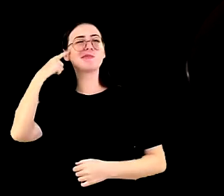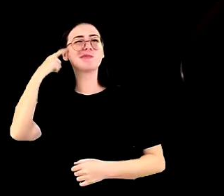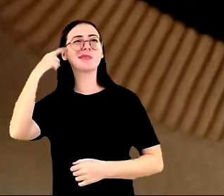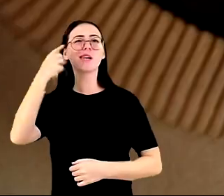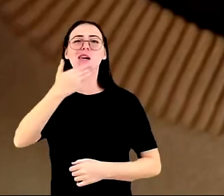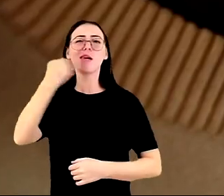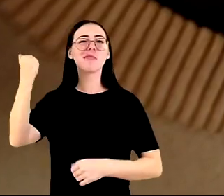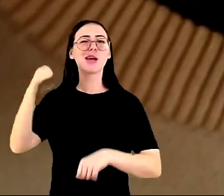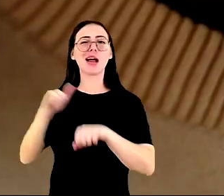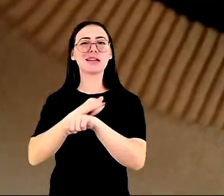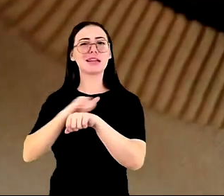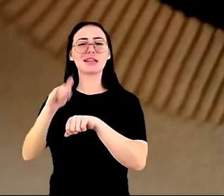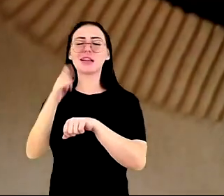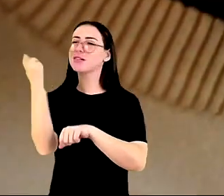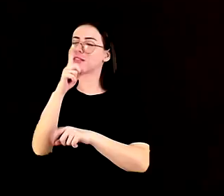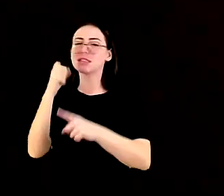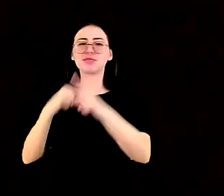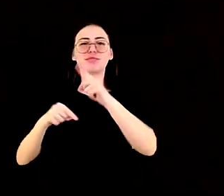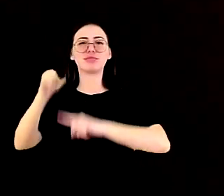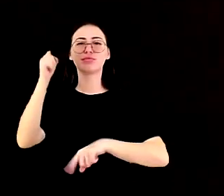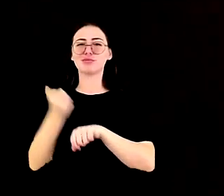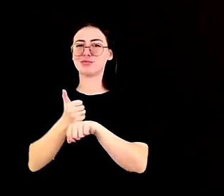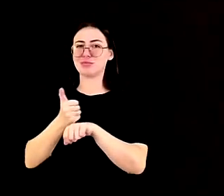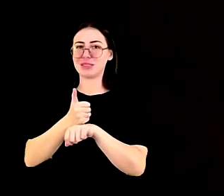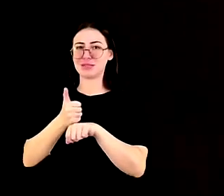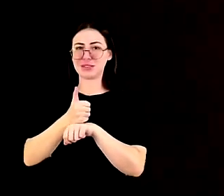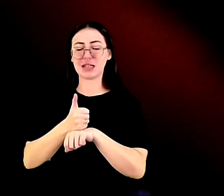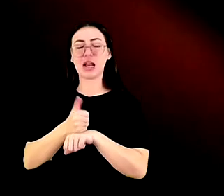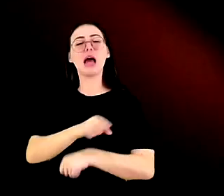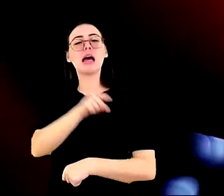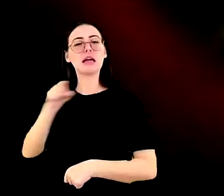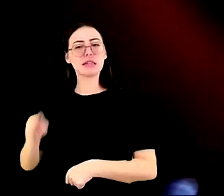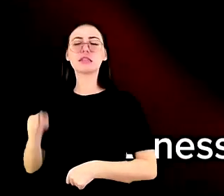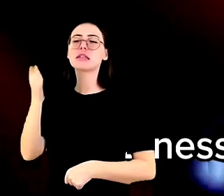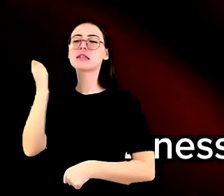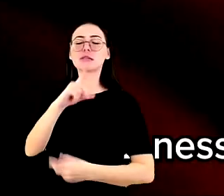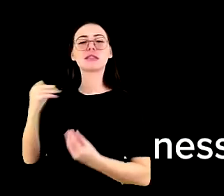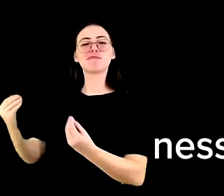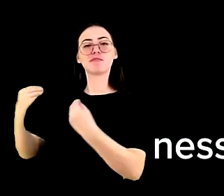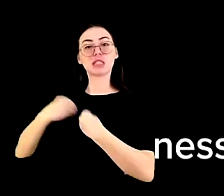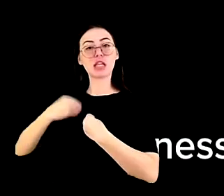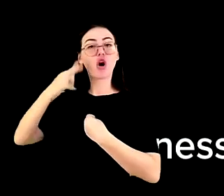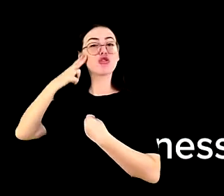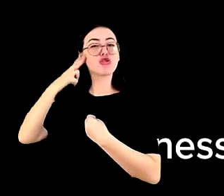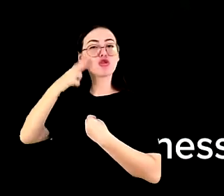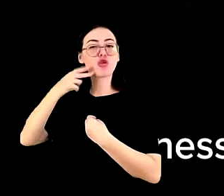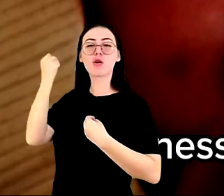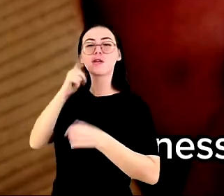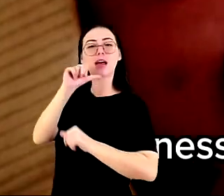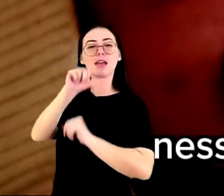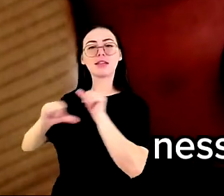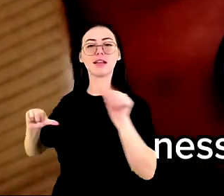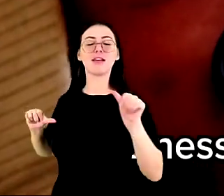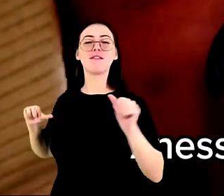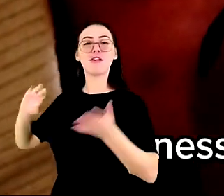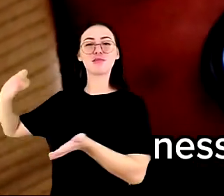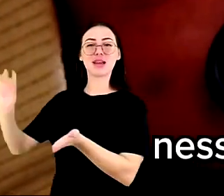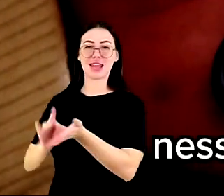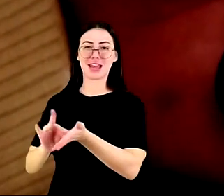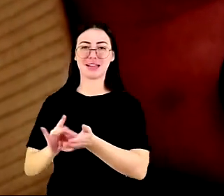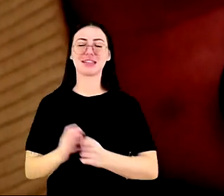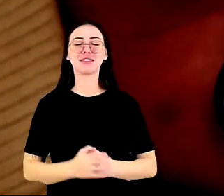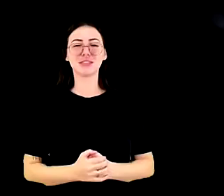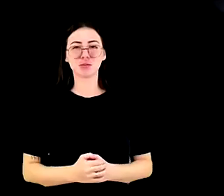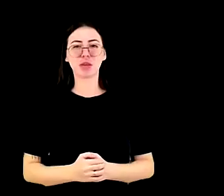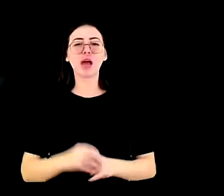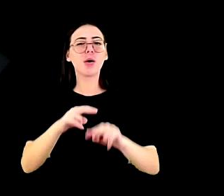digital e inclusiva, que me proporcionou transformar meus sonhos em realidade. É nesse momento que começo a reconstruir meu